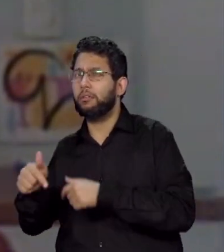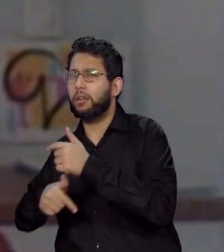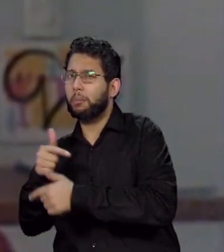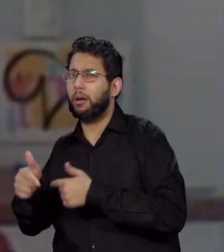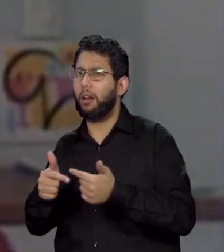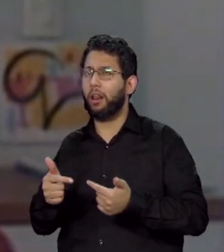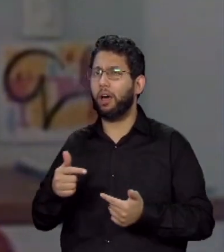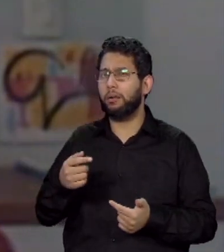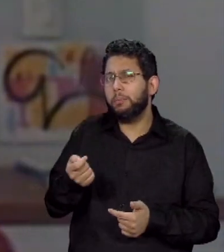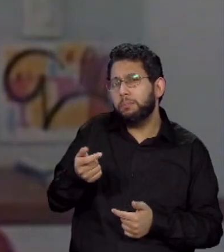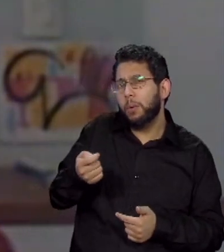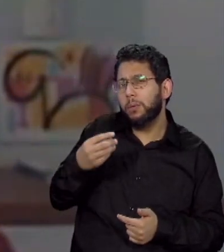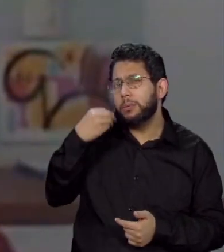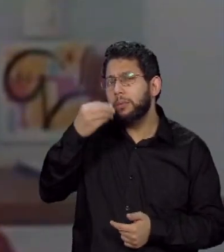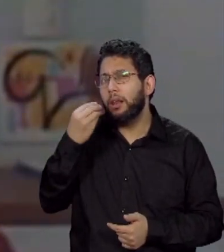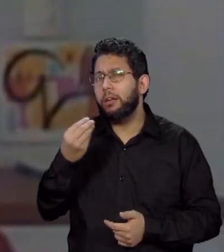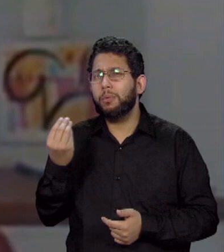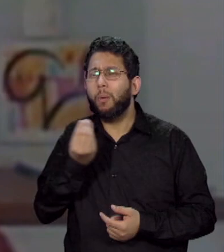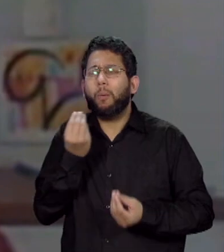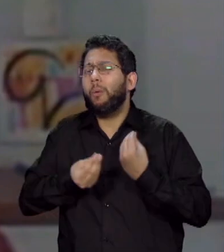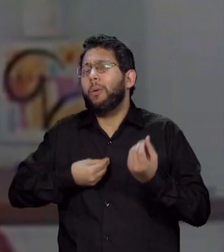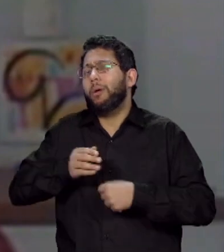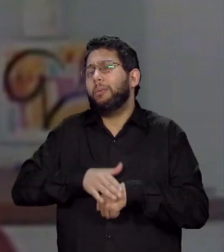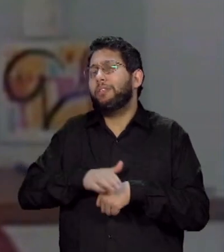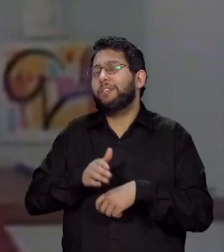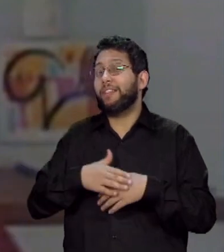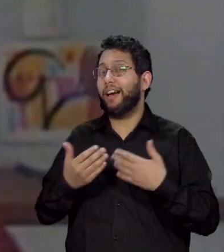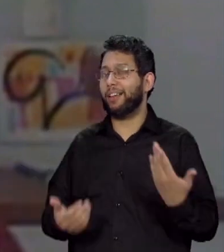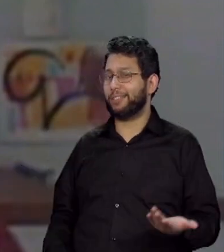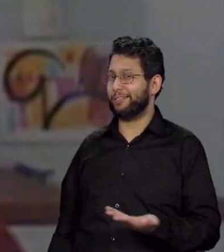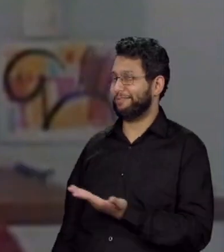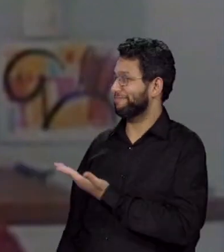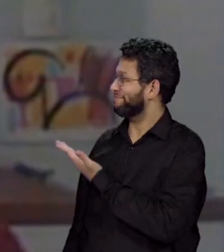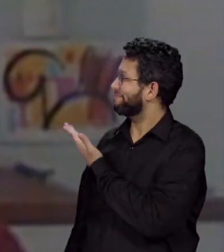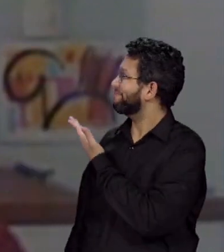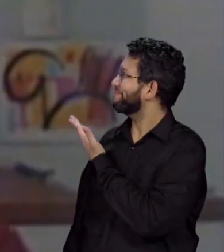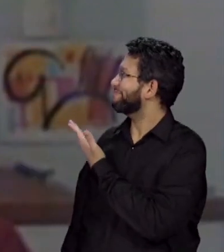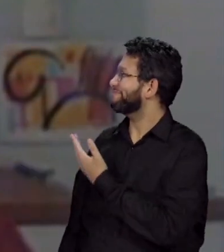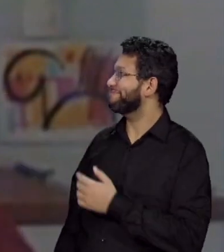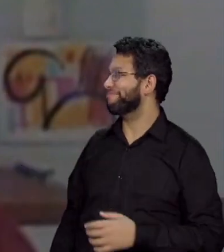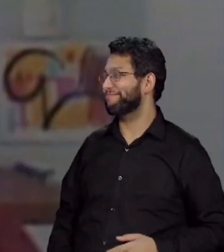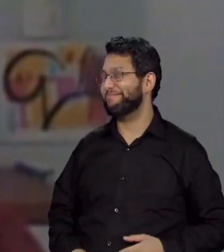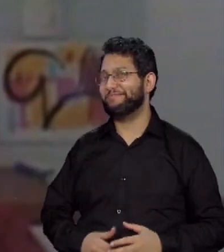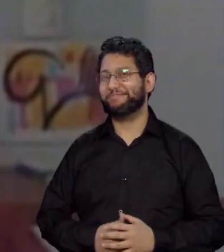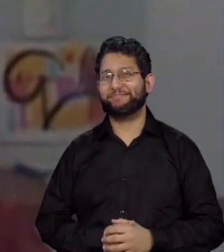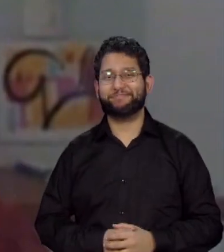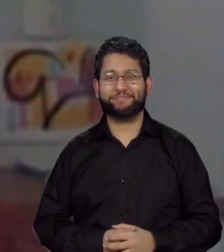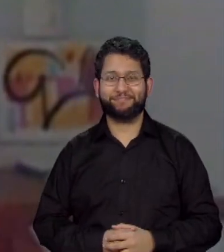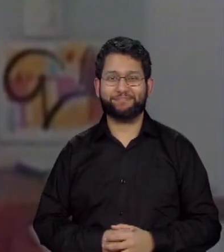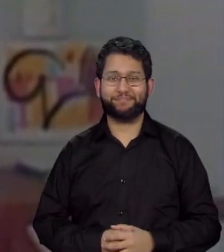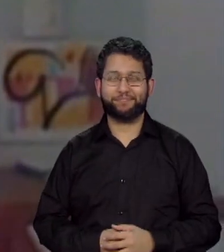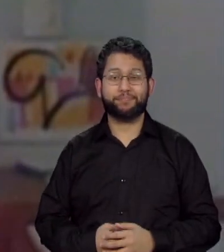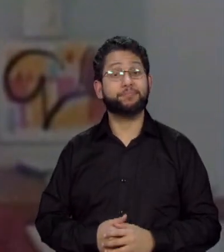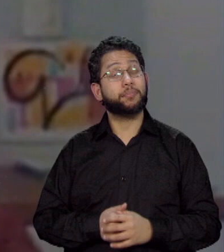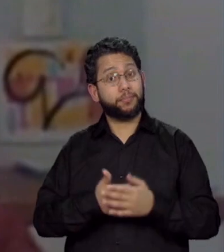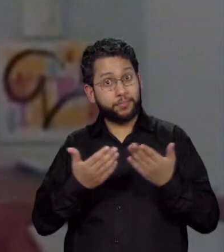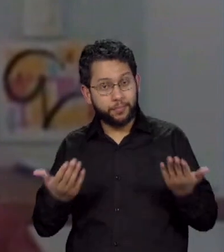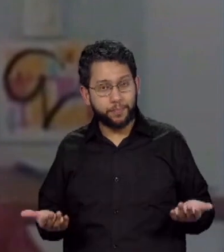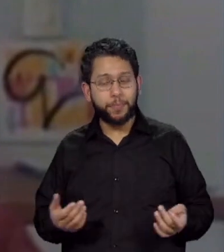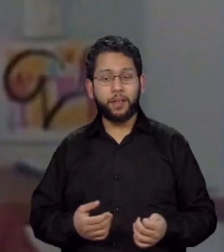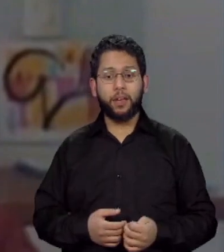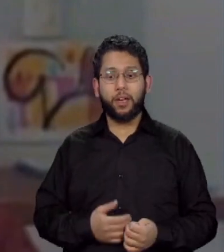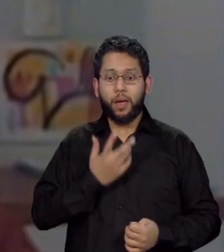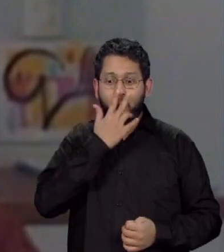audiovisual, qual a diferença entre a preparação das faculdades de comunicação para o mercado de trabalho para a excelência no mercado? Bom, Mari, acho